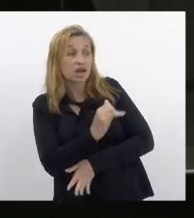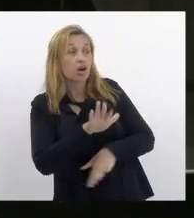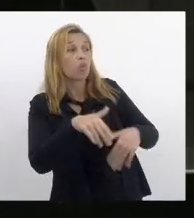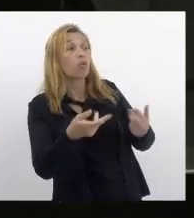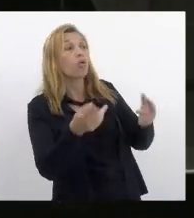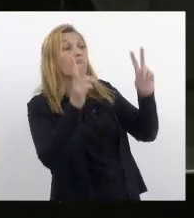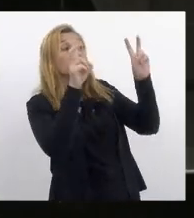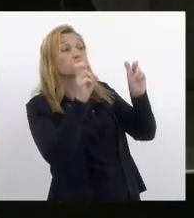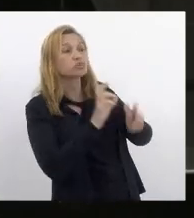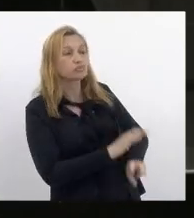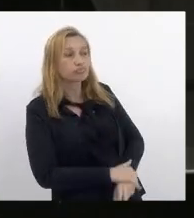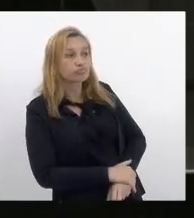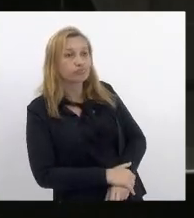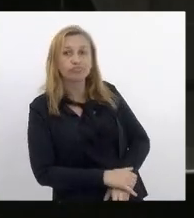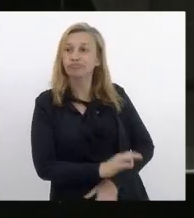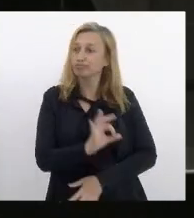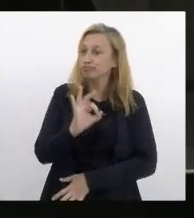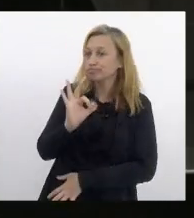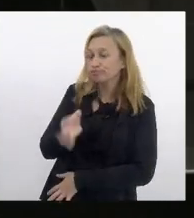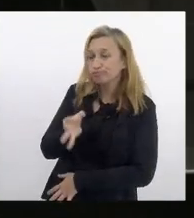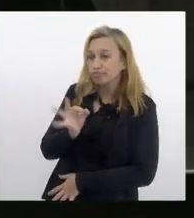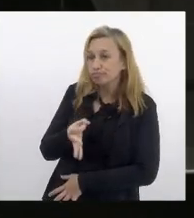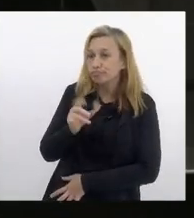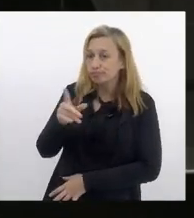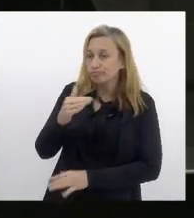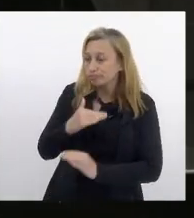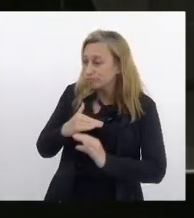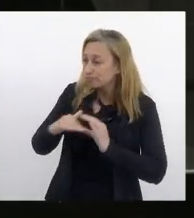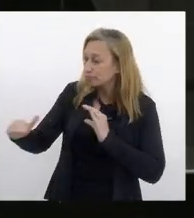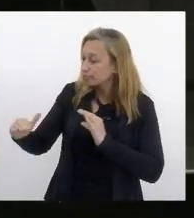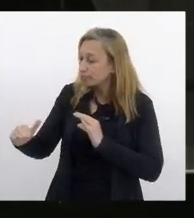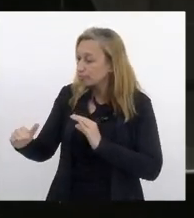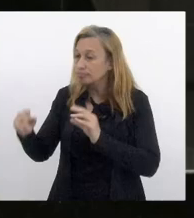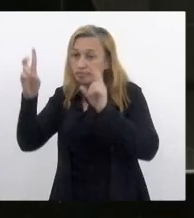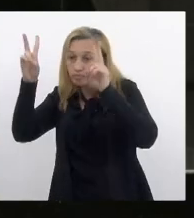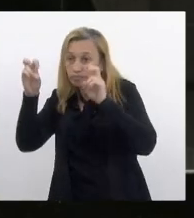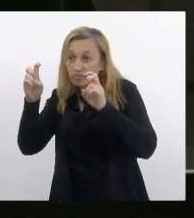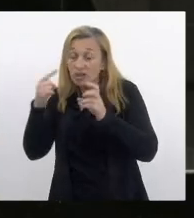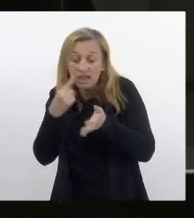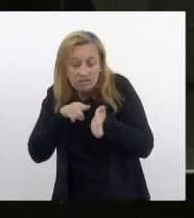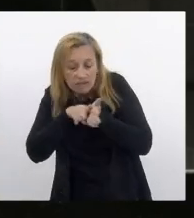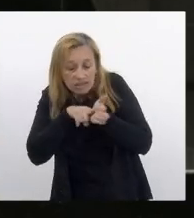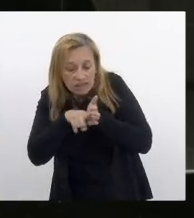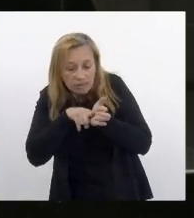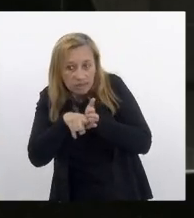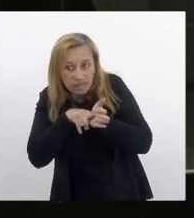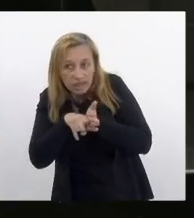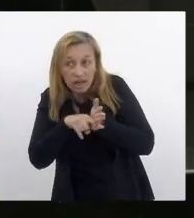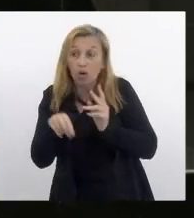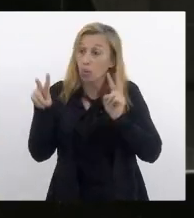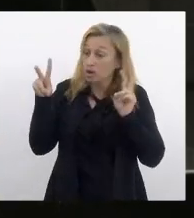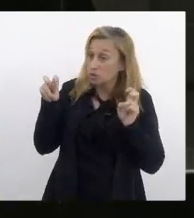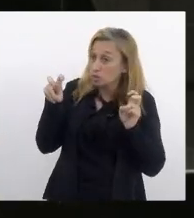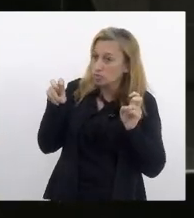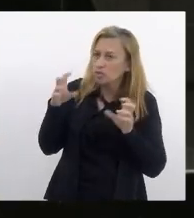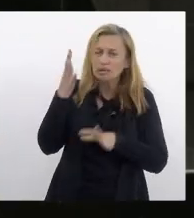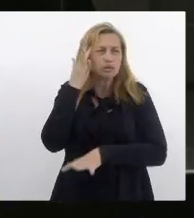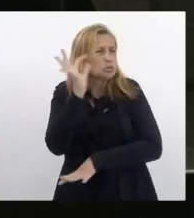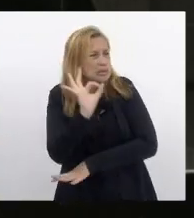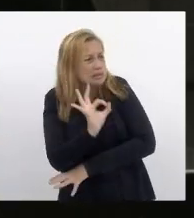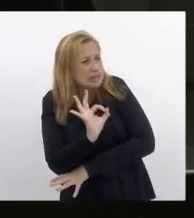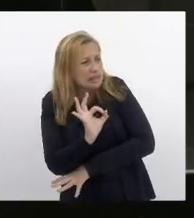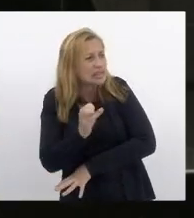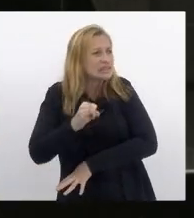pauta. Provavelmente, você encaminha a pauta e aí ele examinará a pauta. Não sei